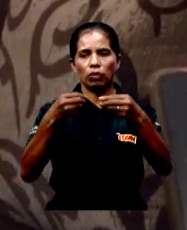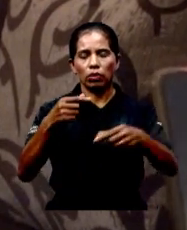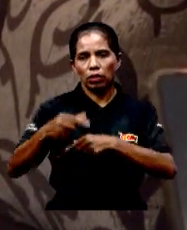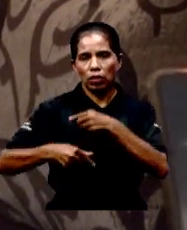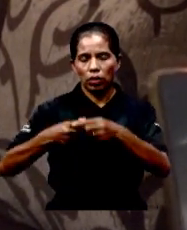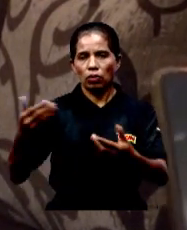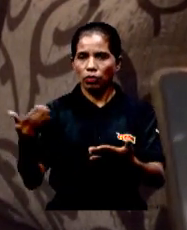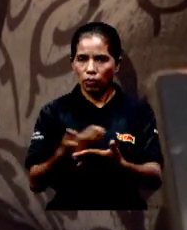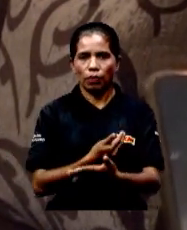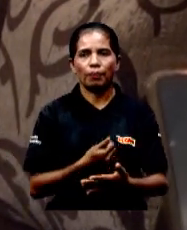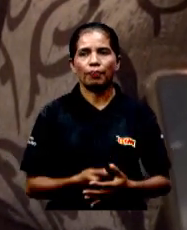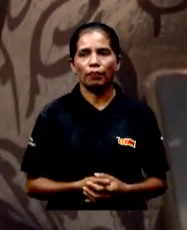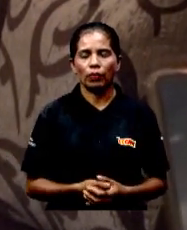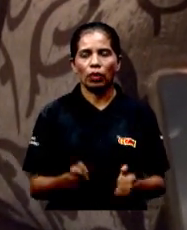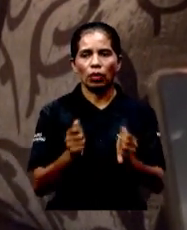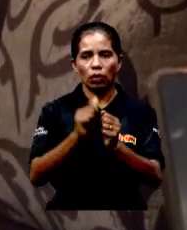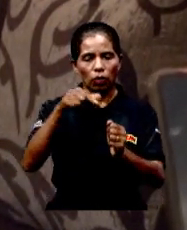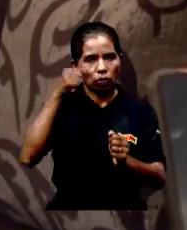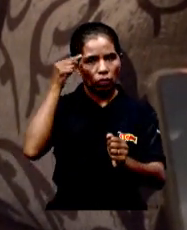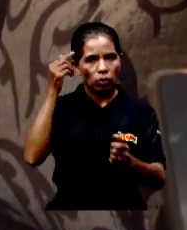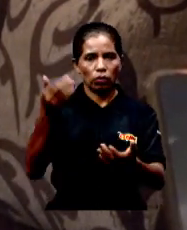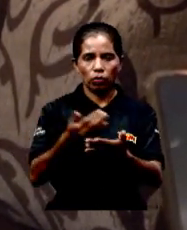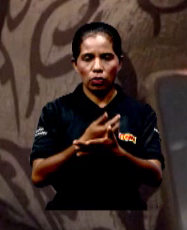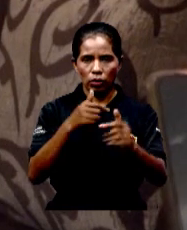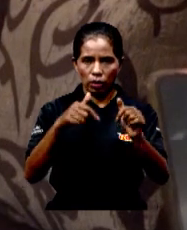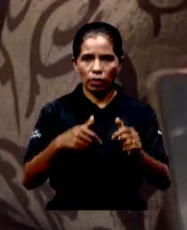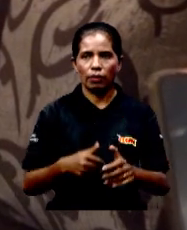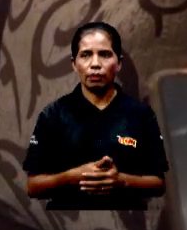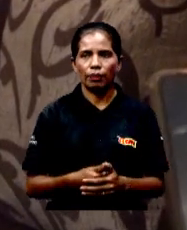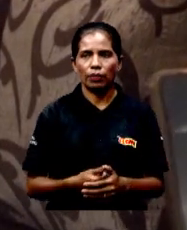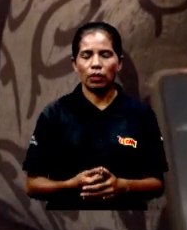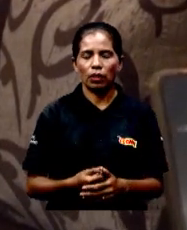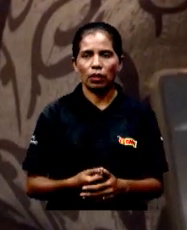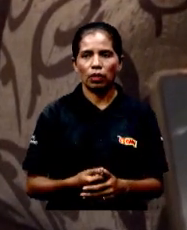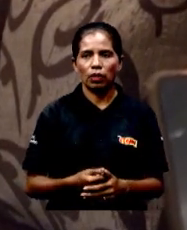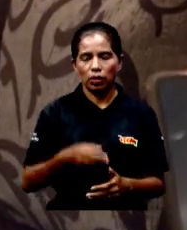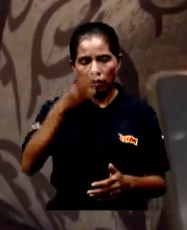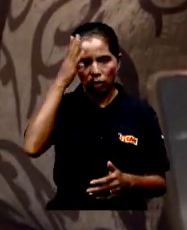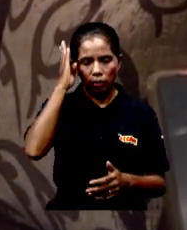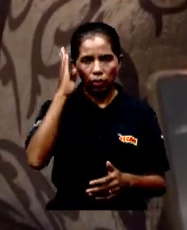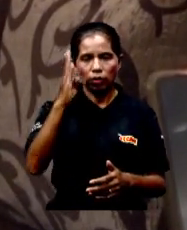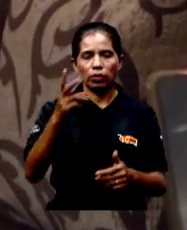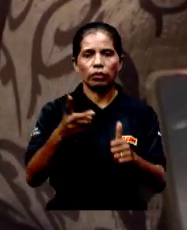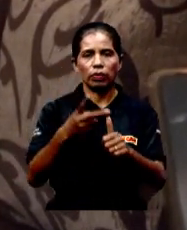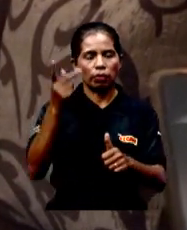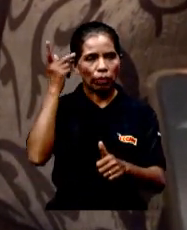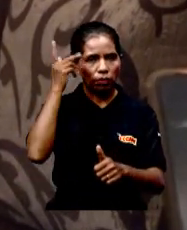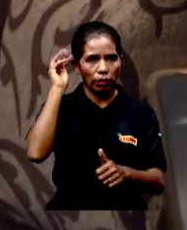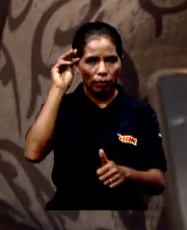fun. Tanto o governo fun idane, maka senhor sua excelência